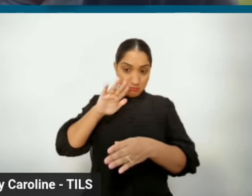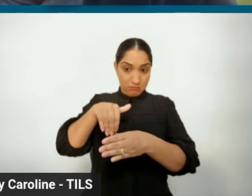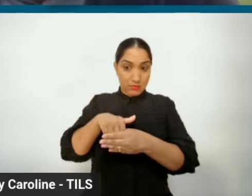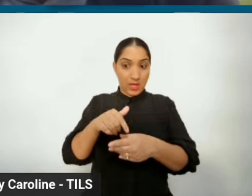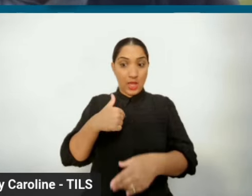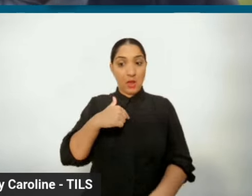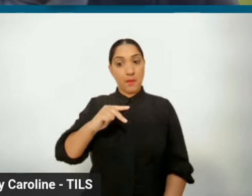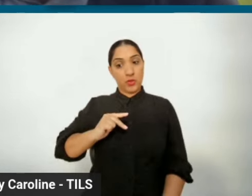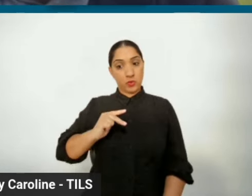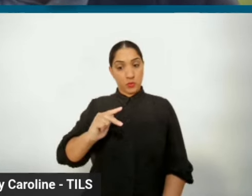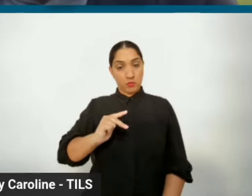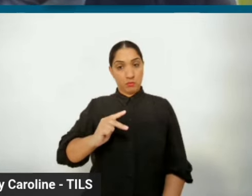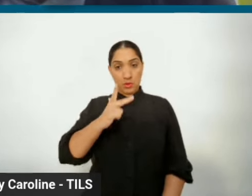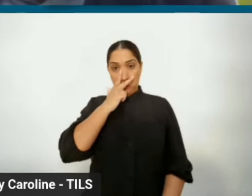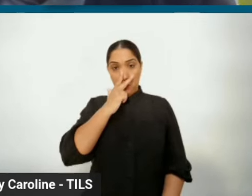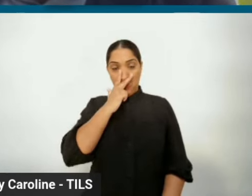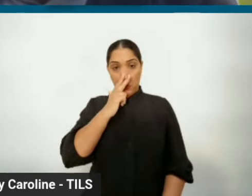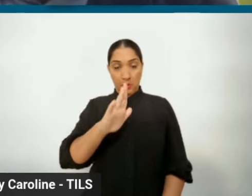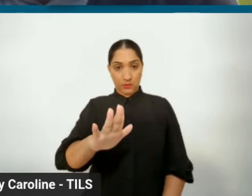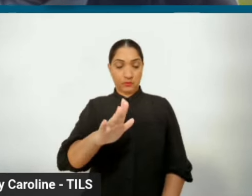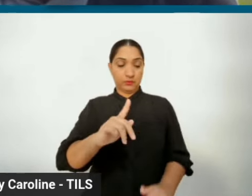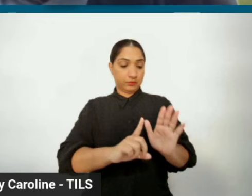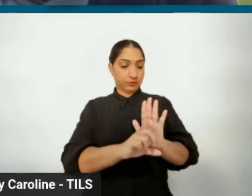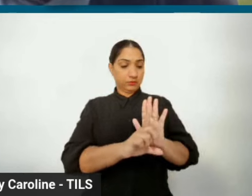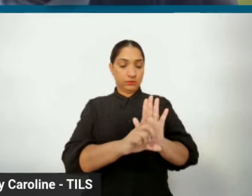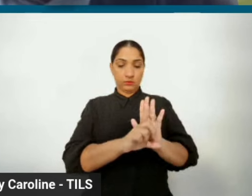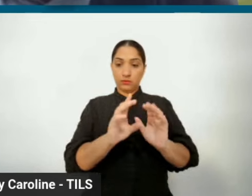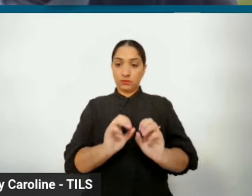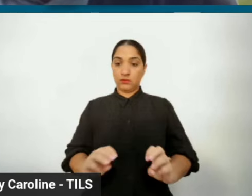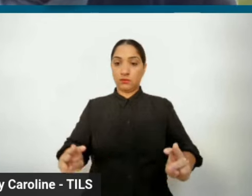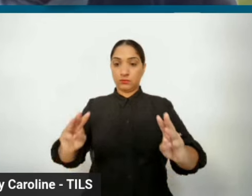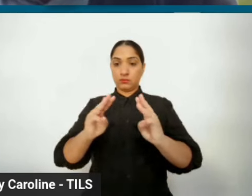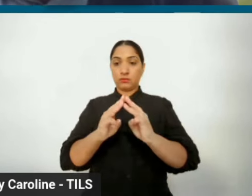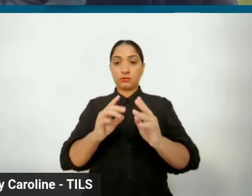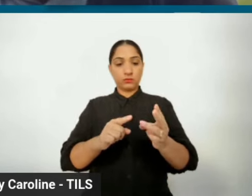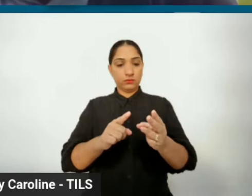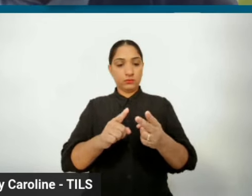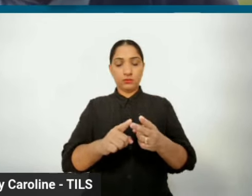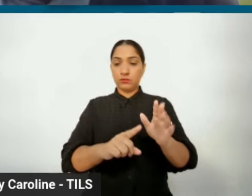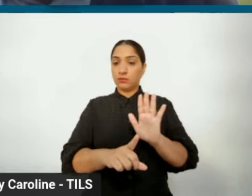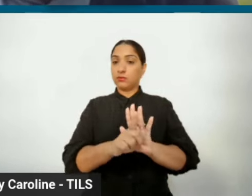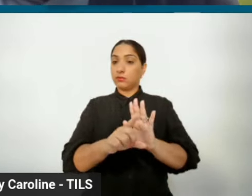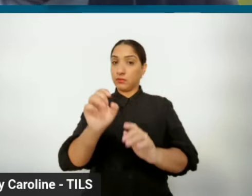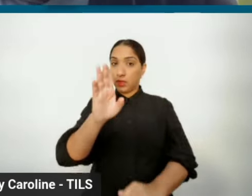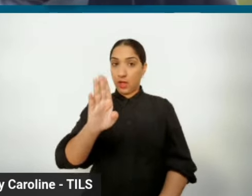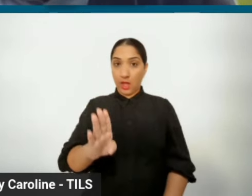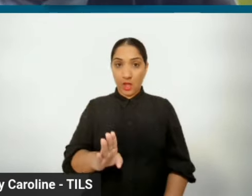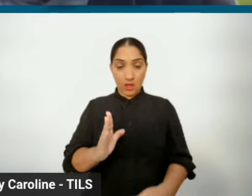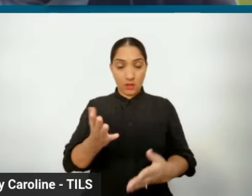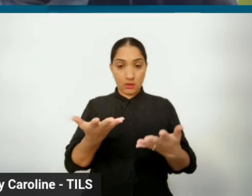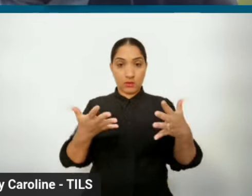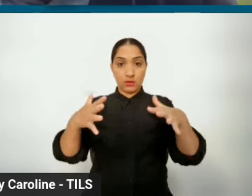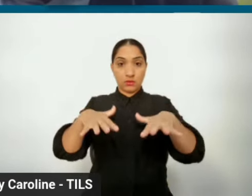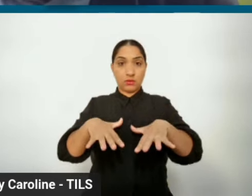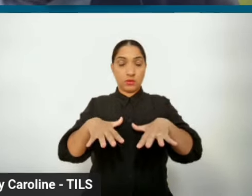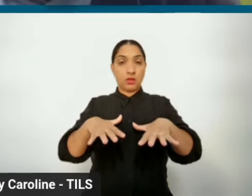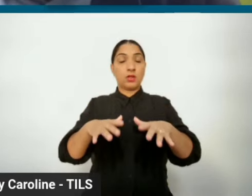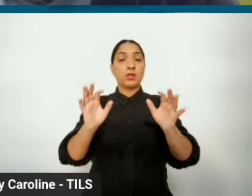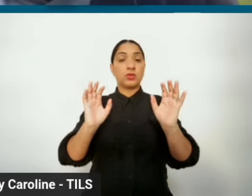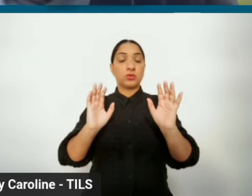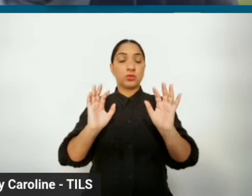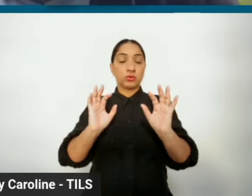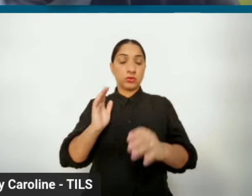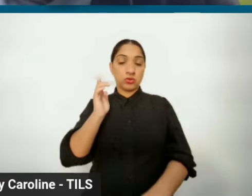que, pela legislação da pessoa com deficiência, o que está na Convenção da ONU, o que está na Lei Brasileira de Inclusão, eventualmente já se poderia ter caminhado para a definição